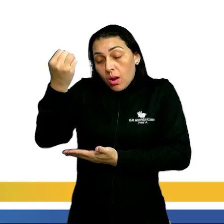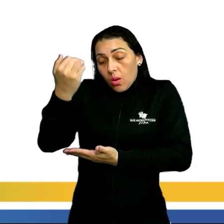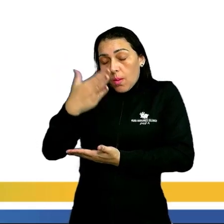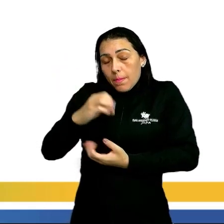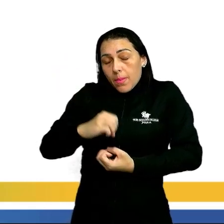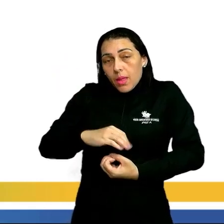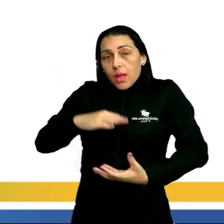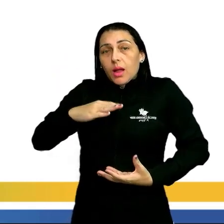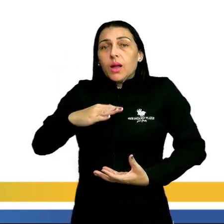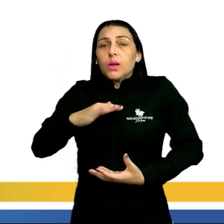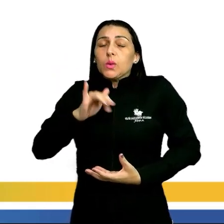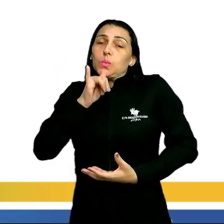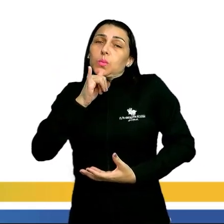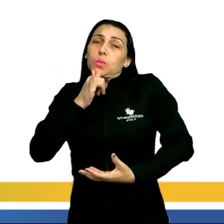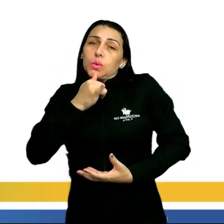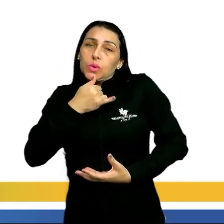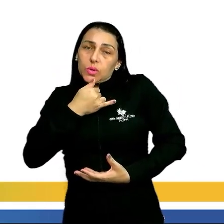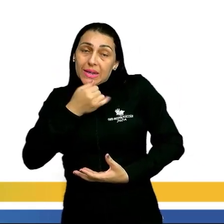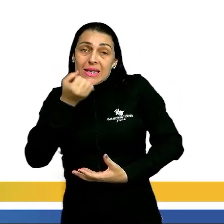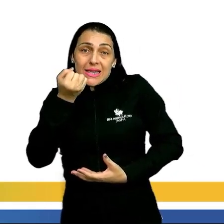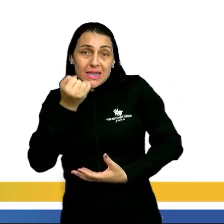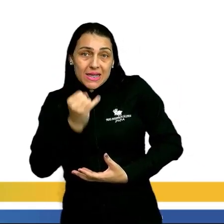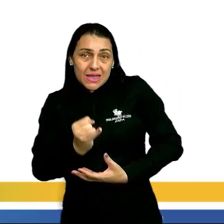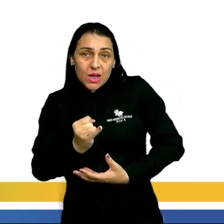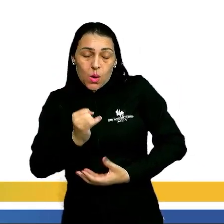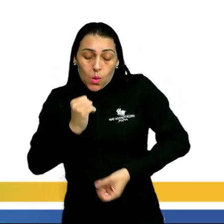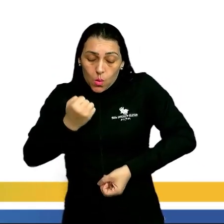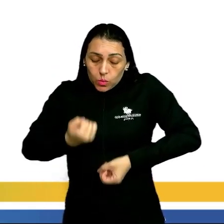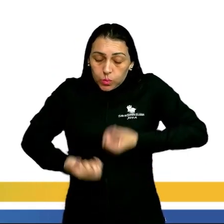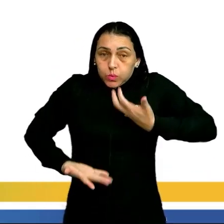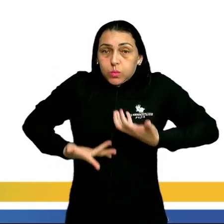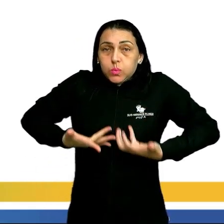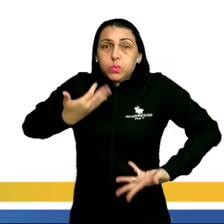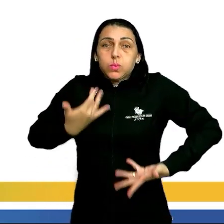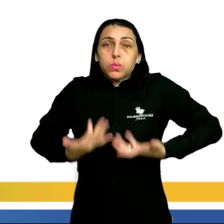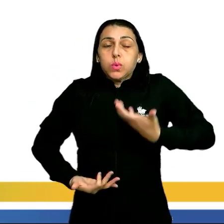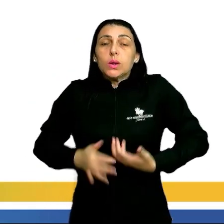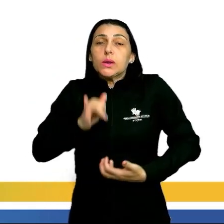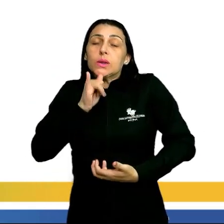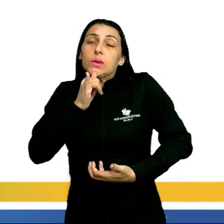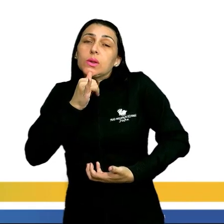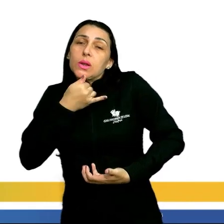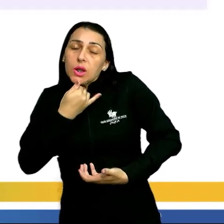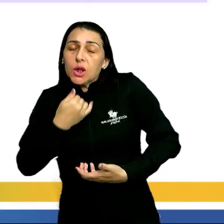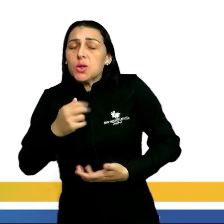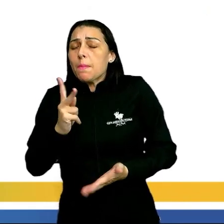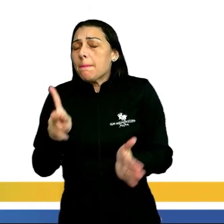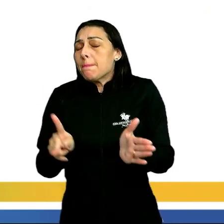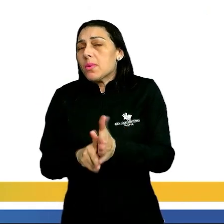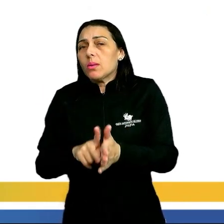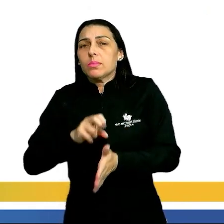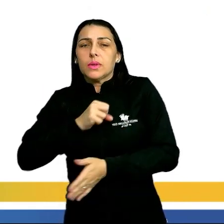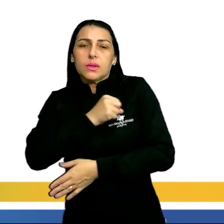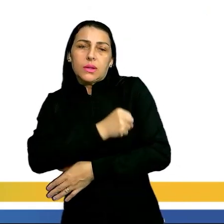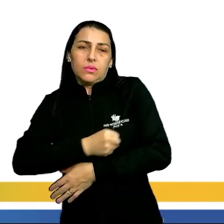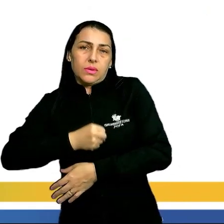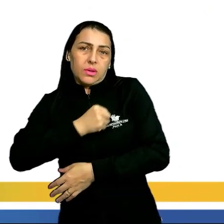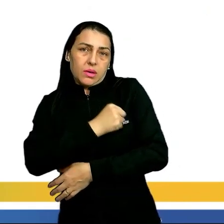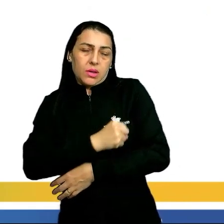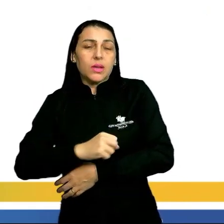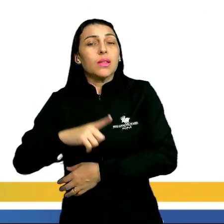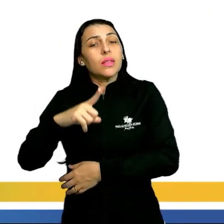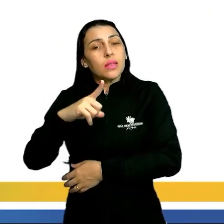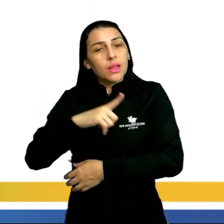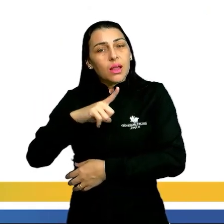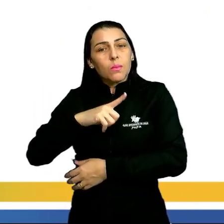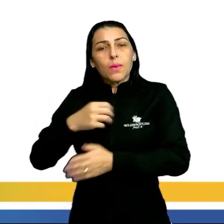alma descontente, se acende o círio triste da saudade. Aqui a gente tem